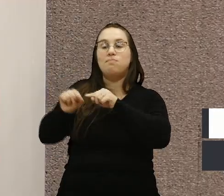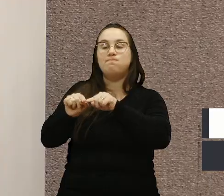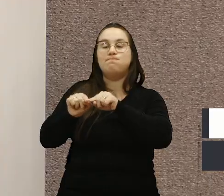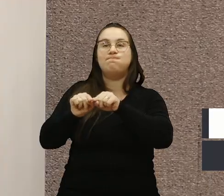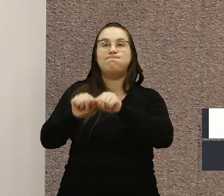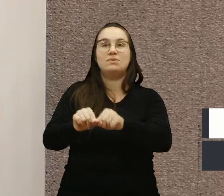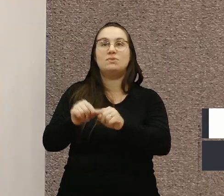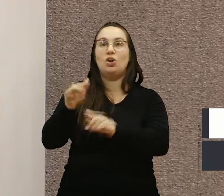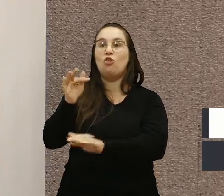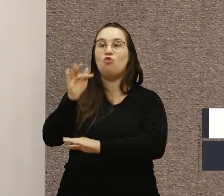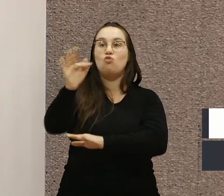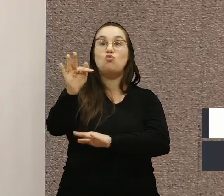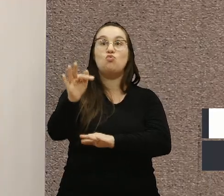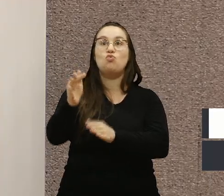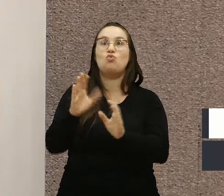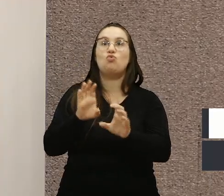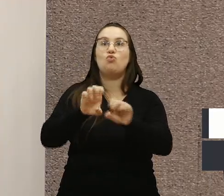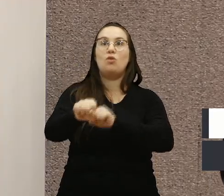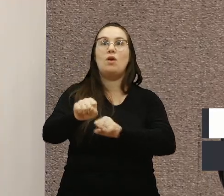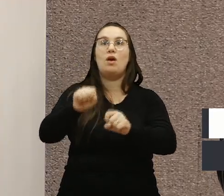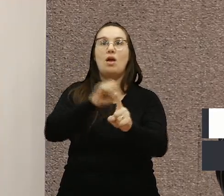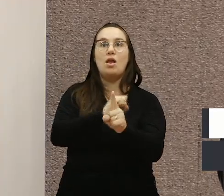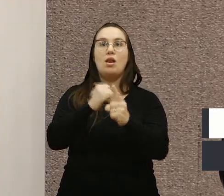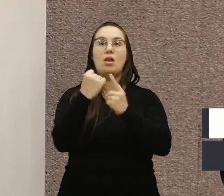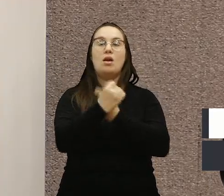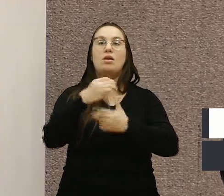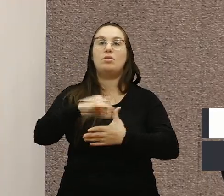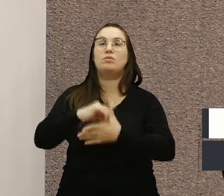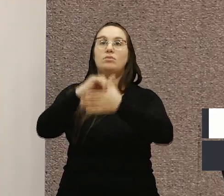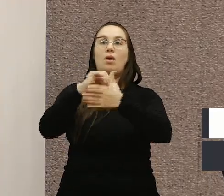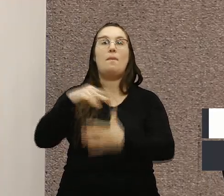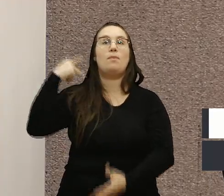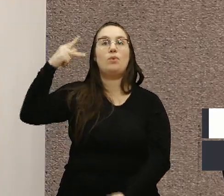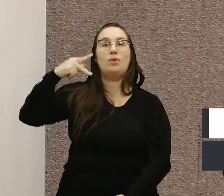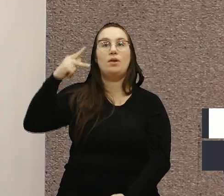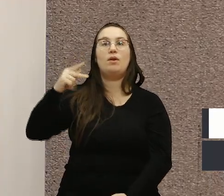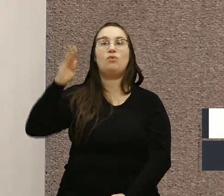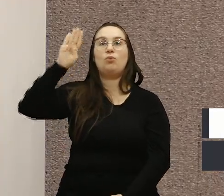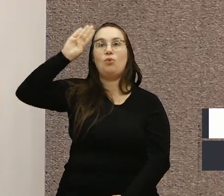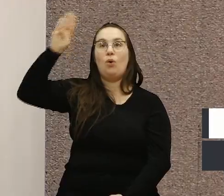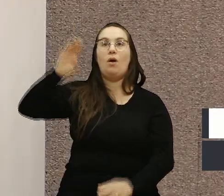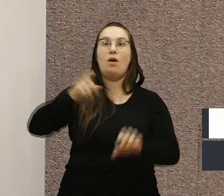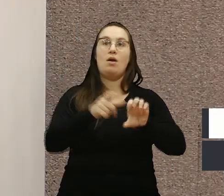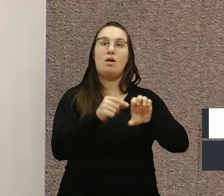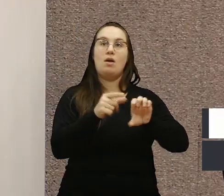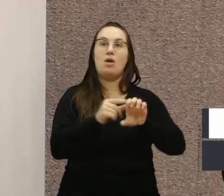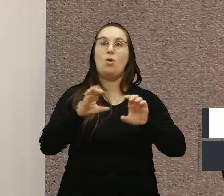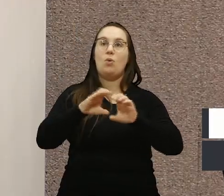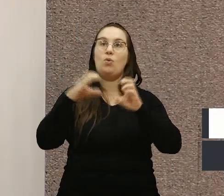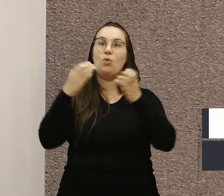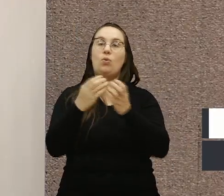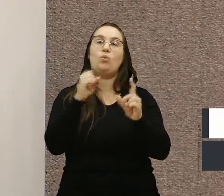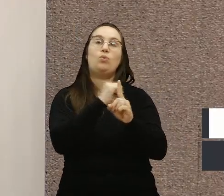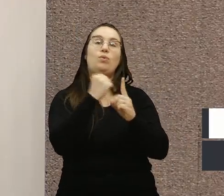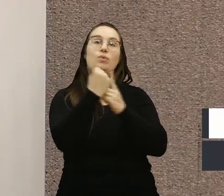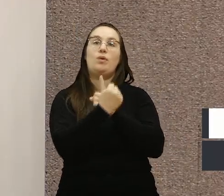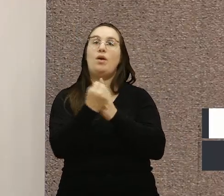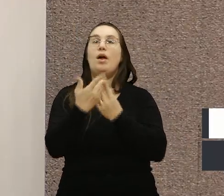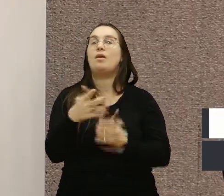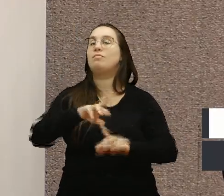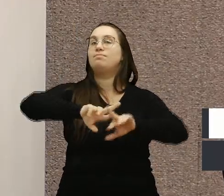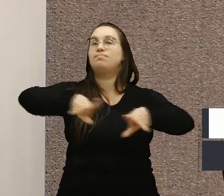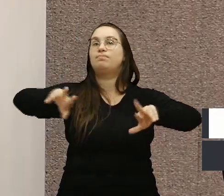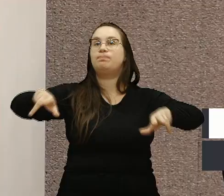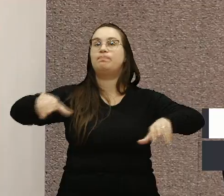em direção a formar lideranças na sociedade. Lideranças de cunho político, militar, empresarial, comunitário, social, pessoas das mais